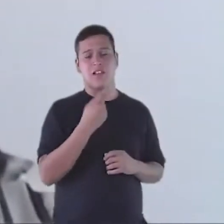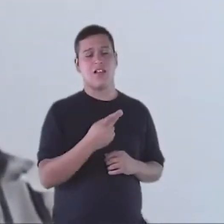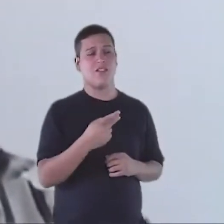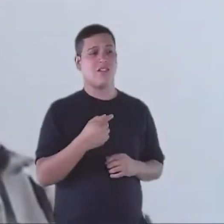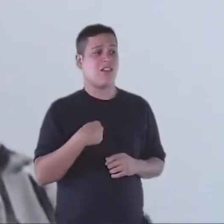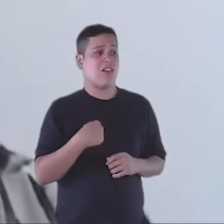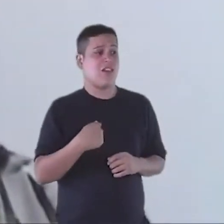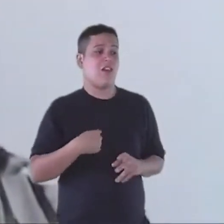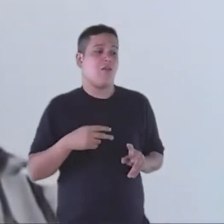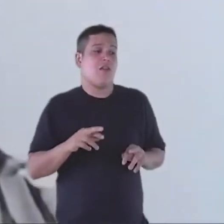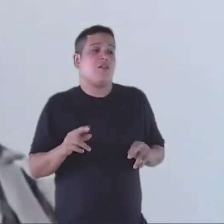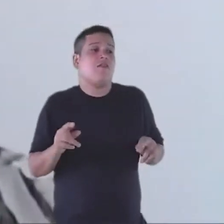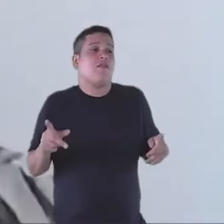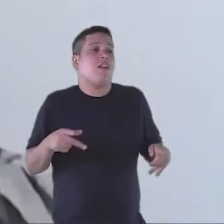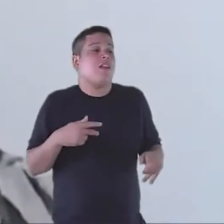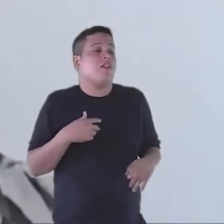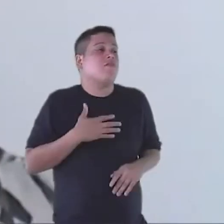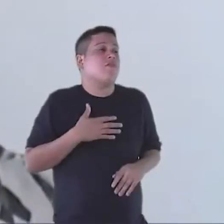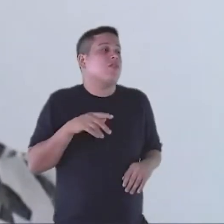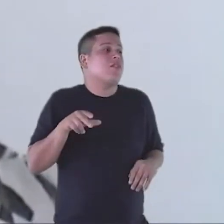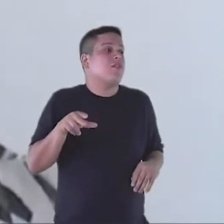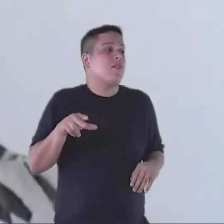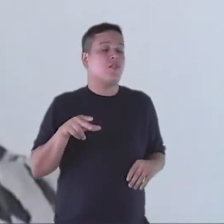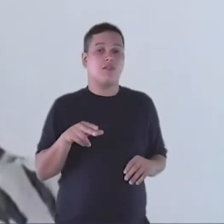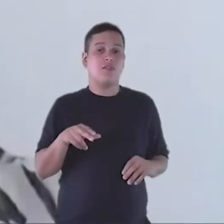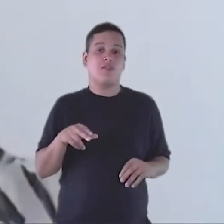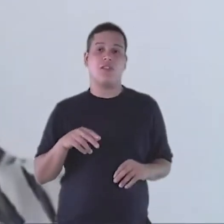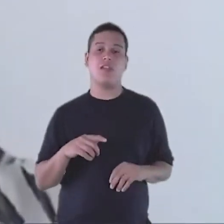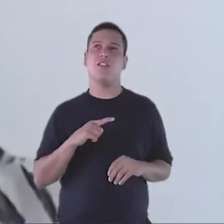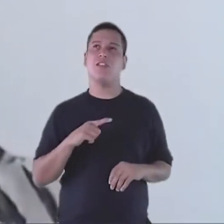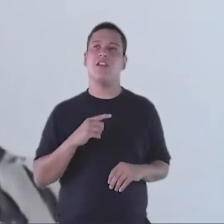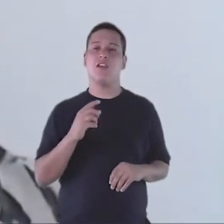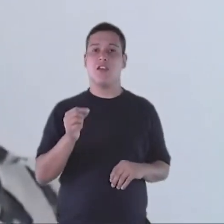meus irmãos. E tinha